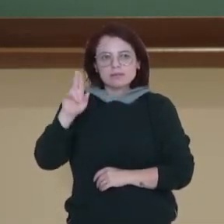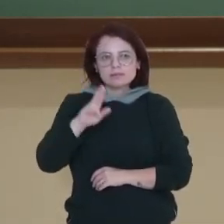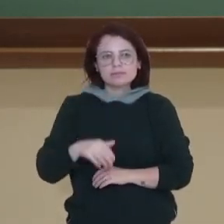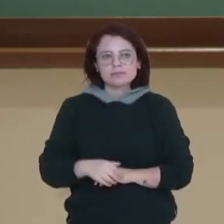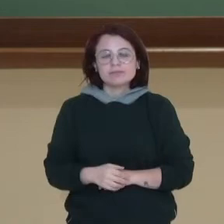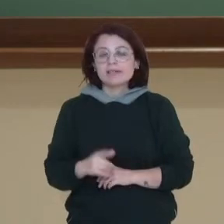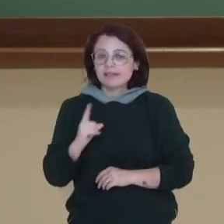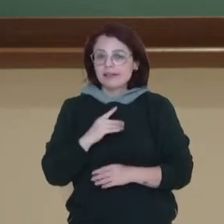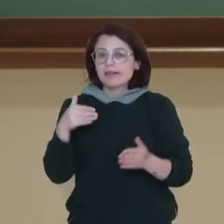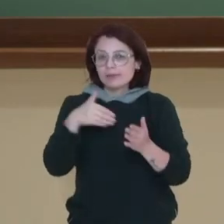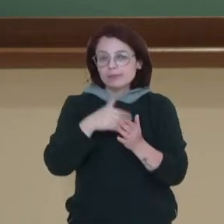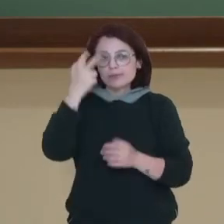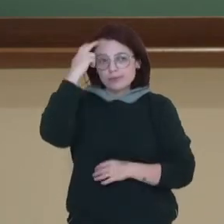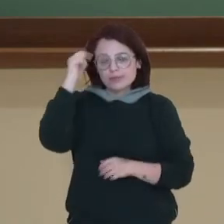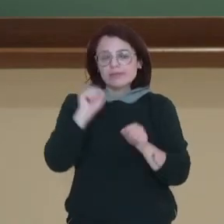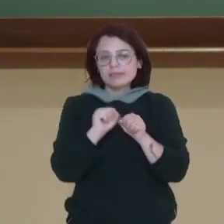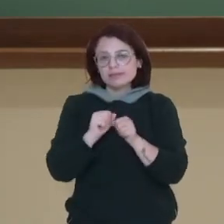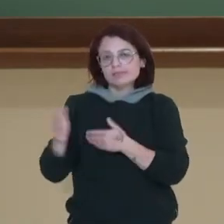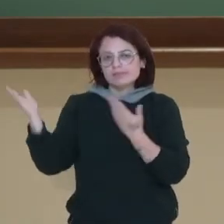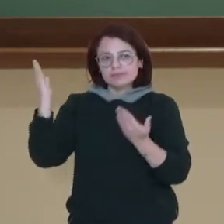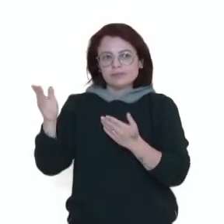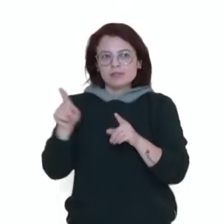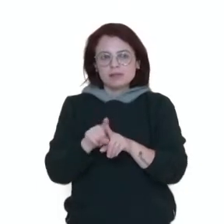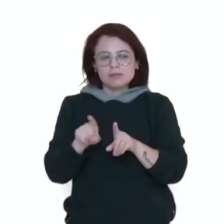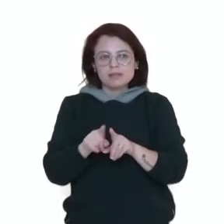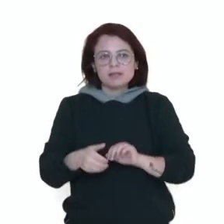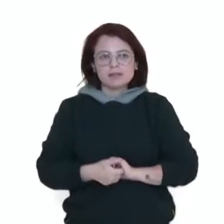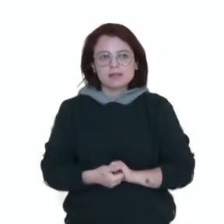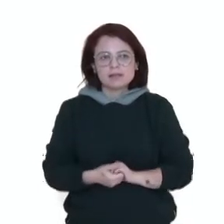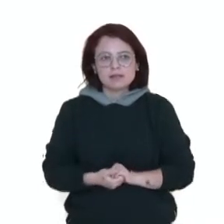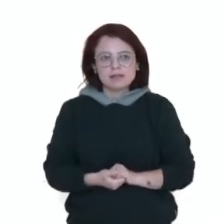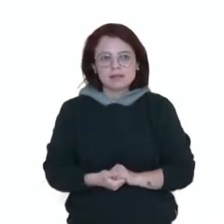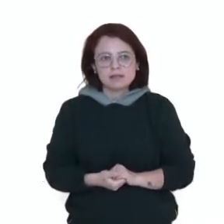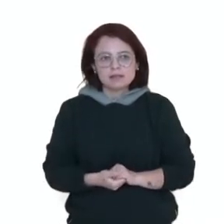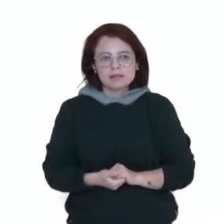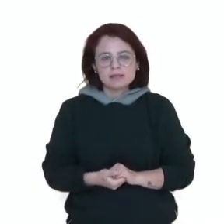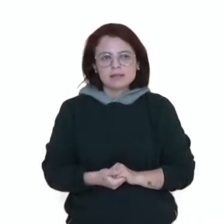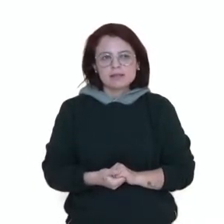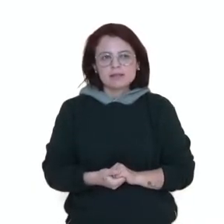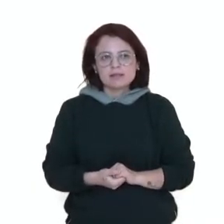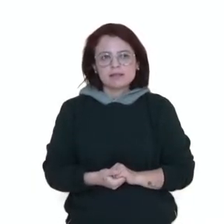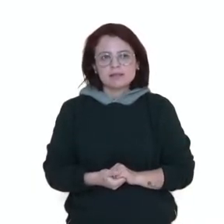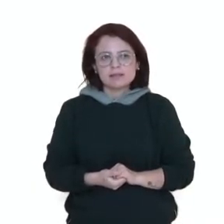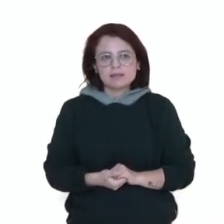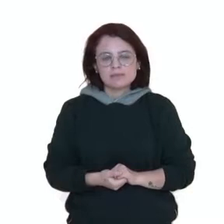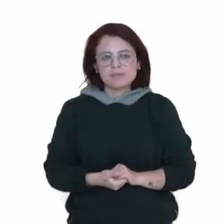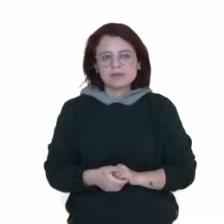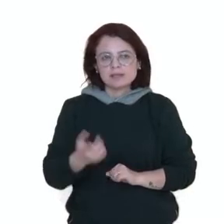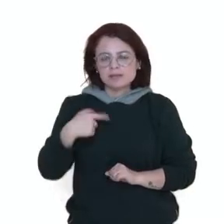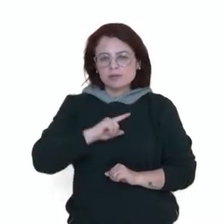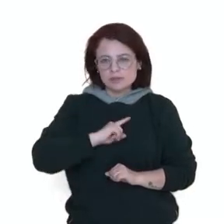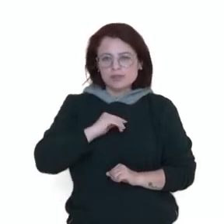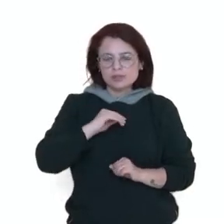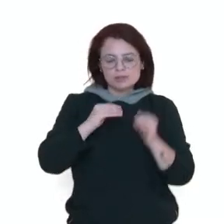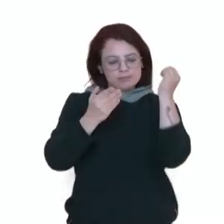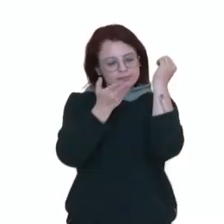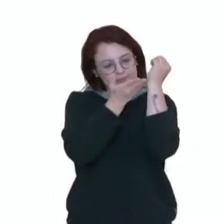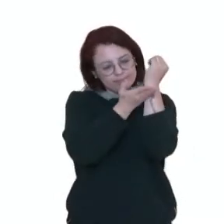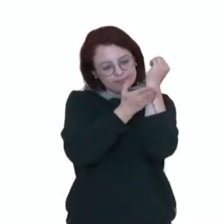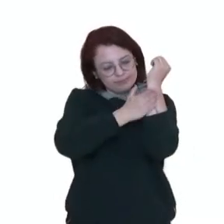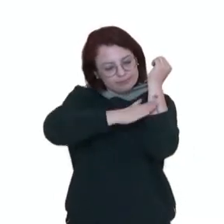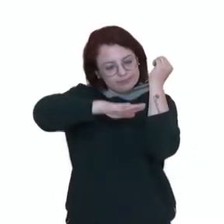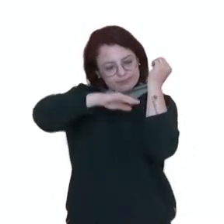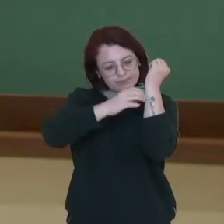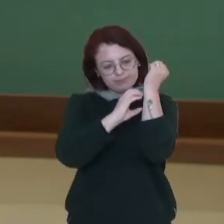têm esse hábito de fazer isso, né? Então, o que você faz? Quando você retira esse anel de Malpighi, né? Essa área toda aqui, né?